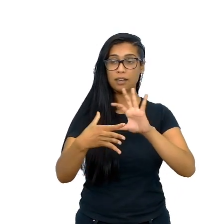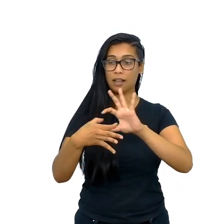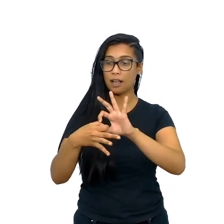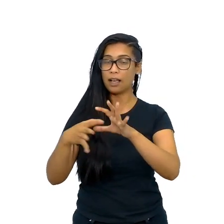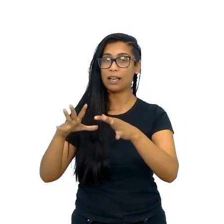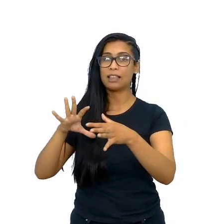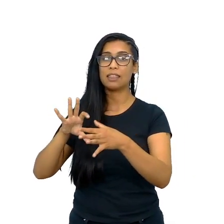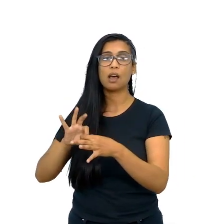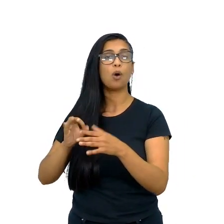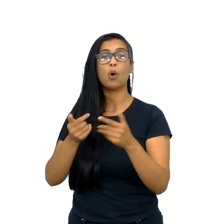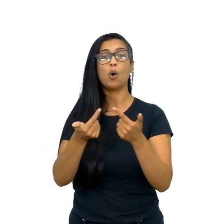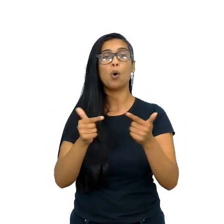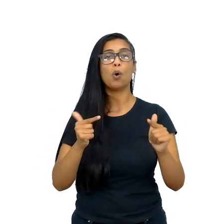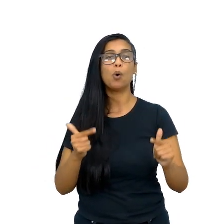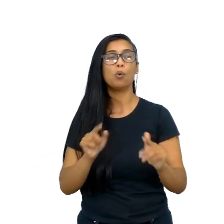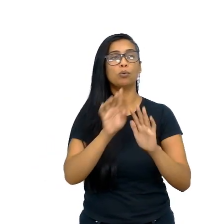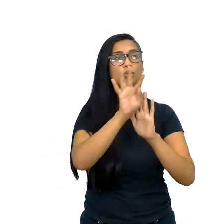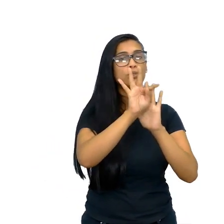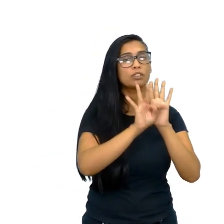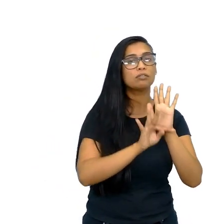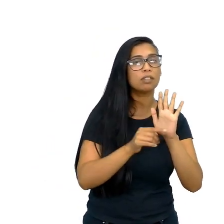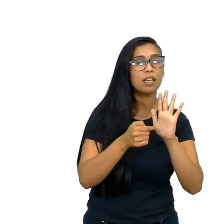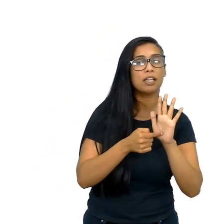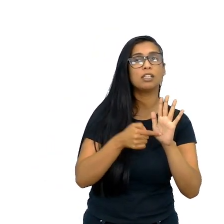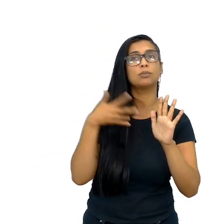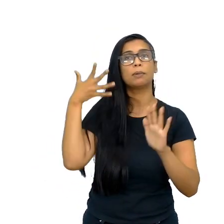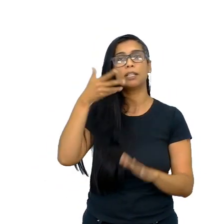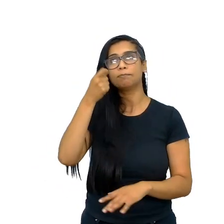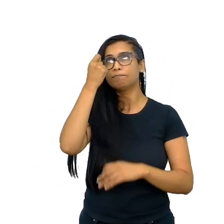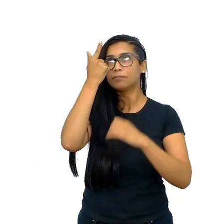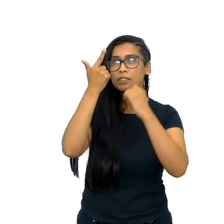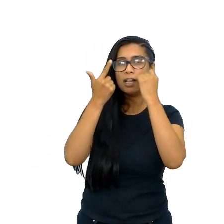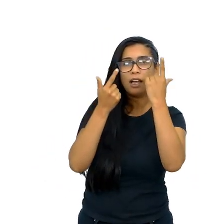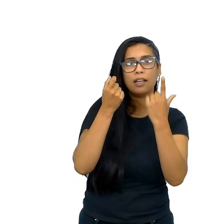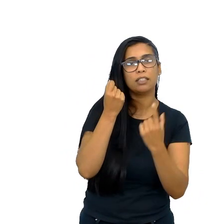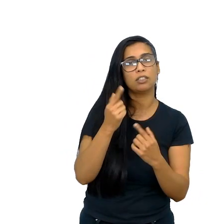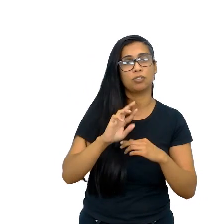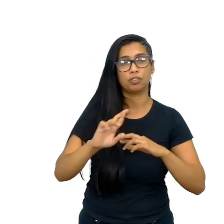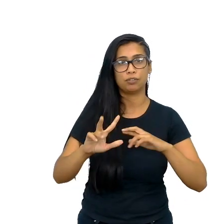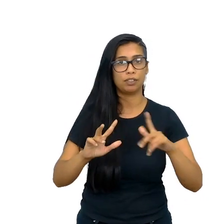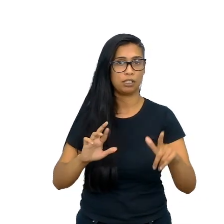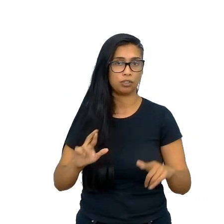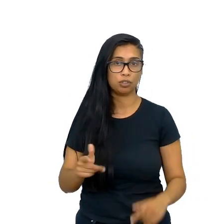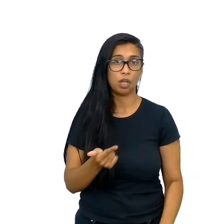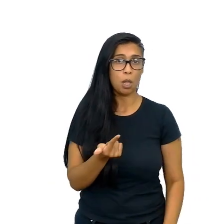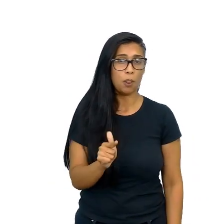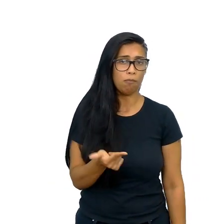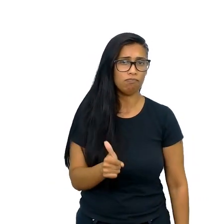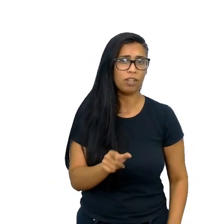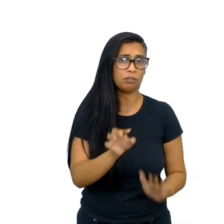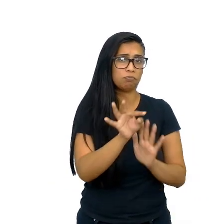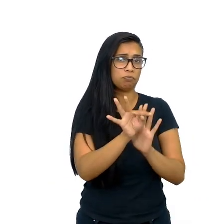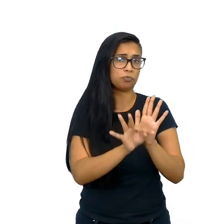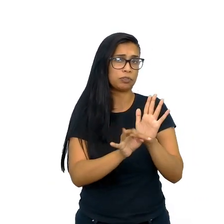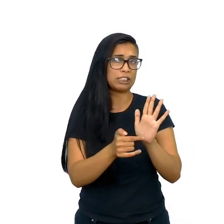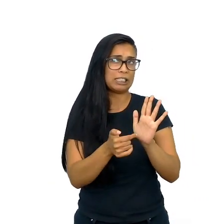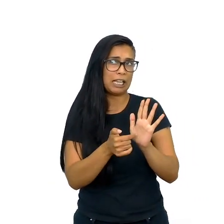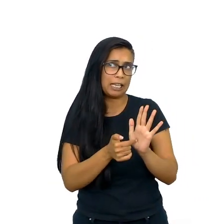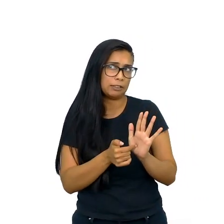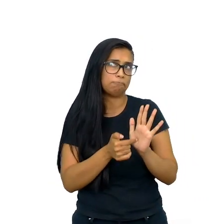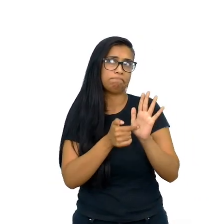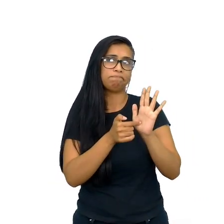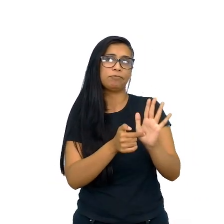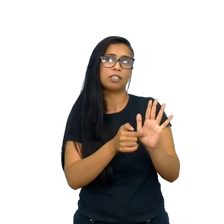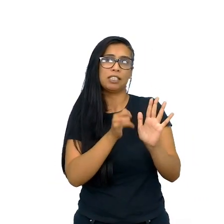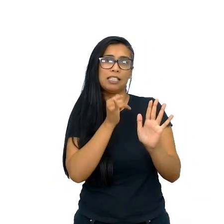novos discursos e textos. Inghidori sempre dizia que não há um texto inédito, né? Porque nós sempre estamos criando